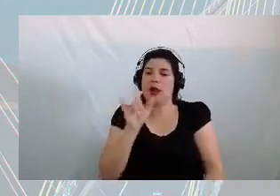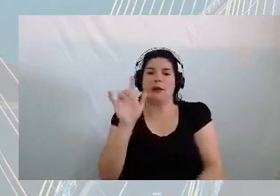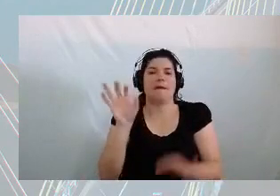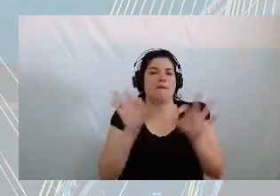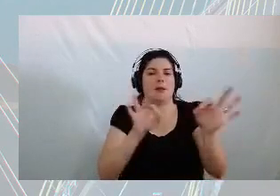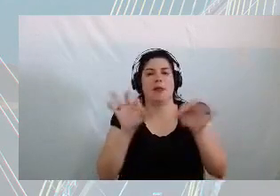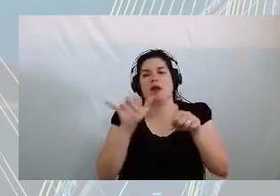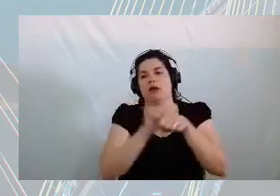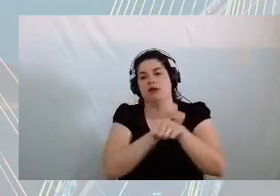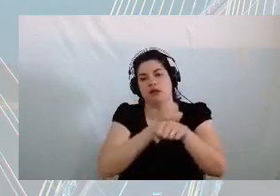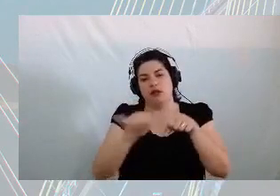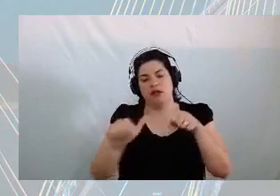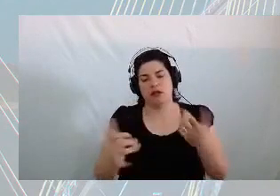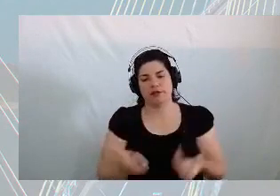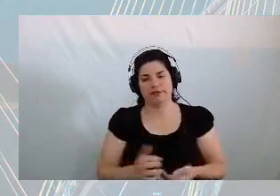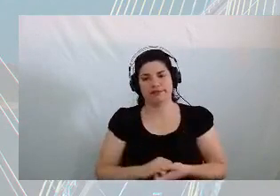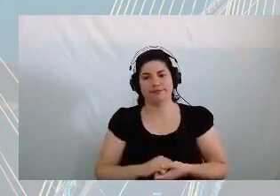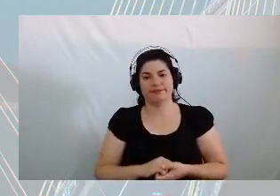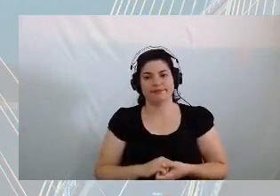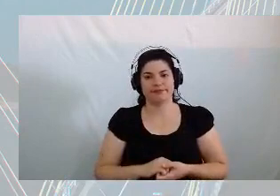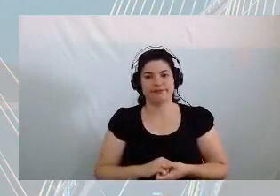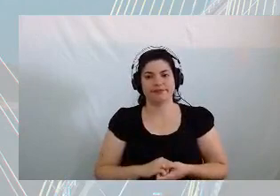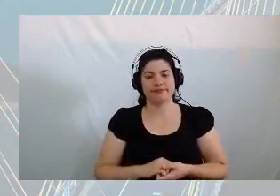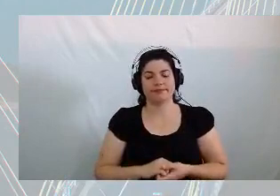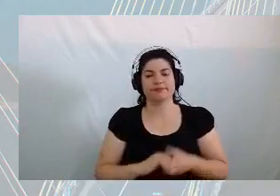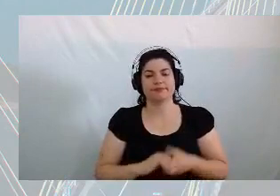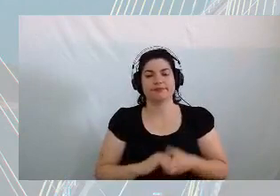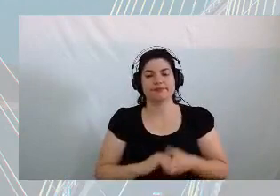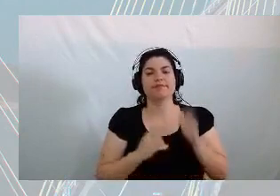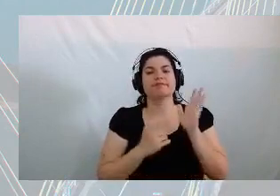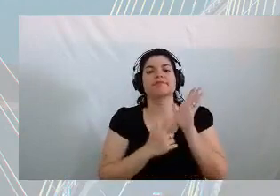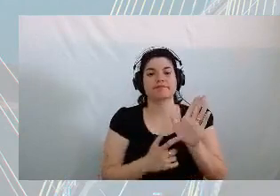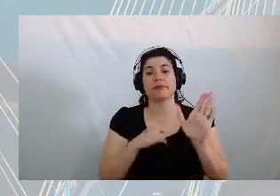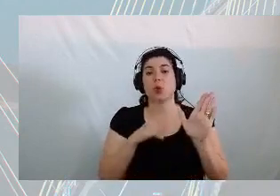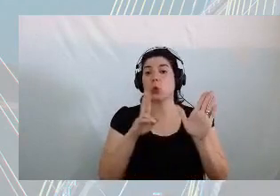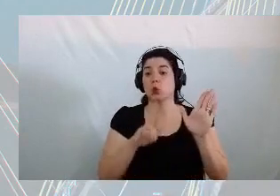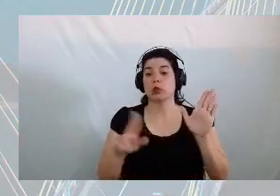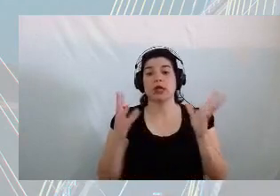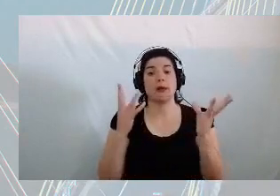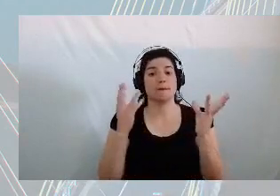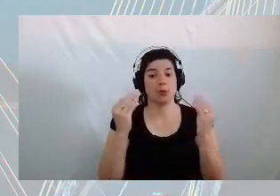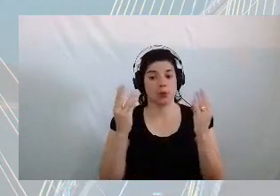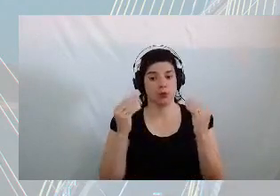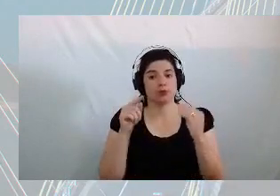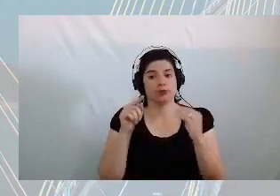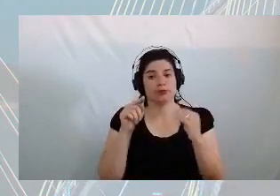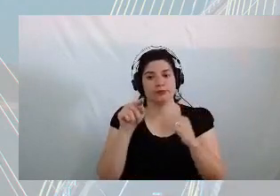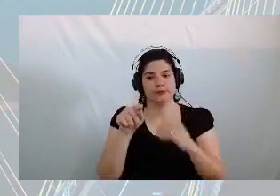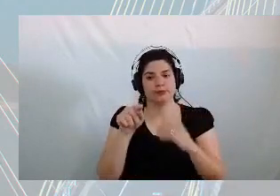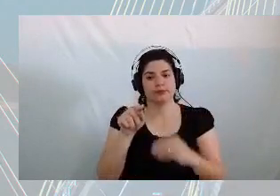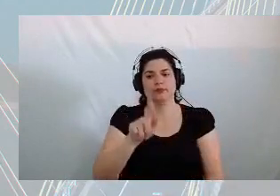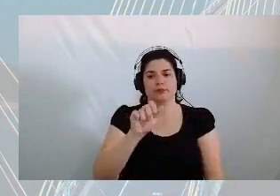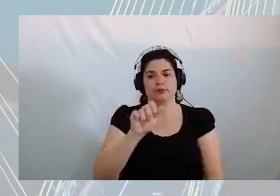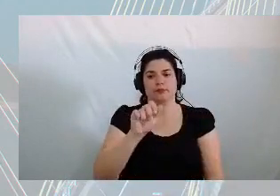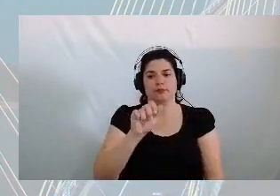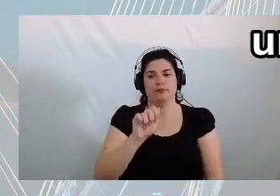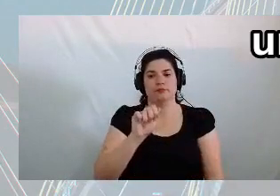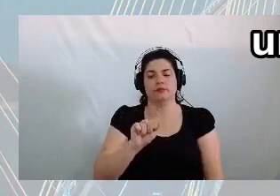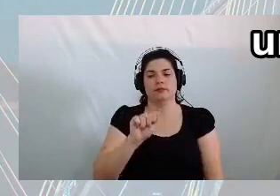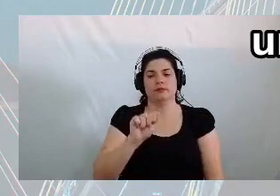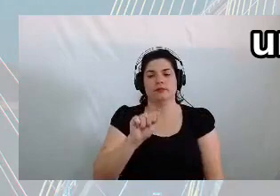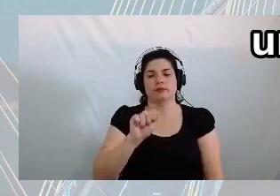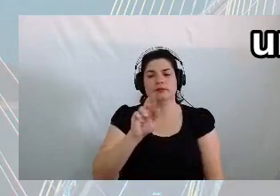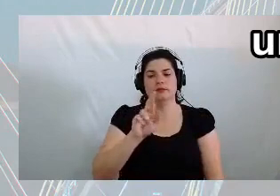operacional, né? E aí a gente traz essa figura aqui que a gente usa bastante, ela é da Gartner, para balizar mesmo,